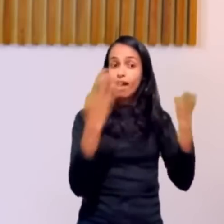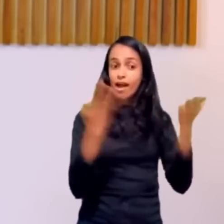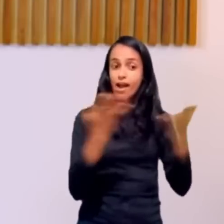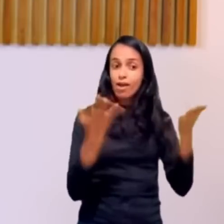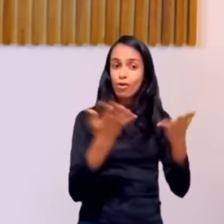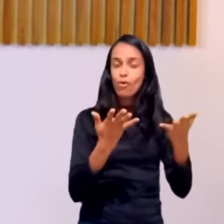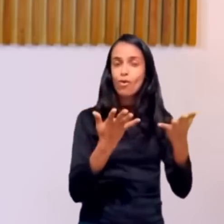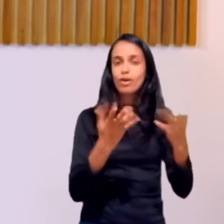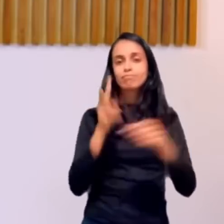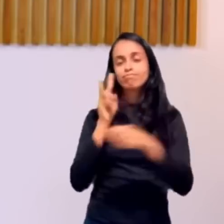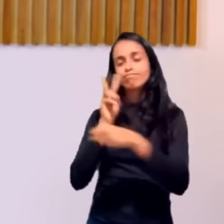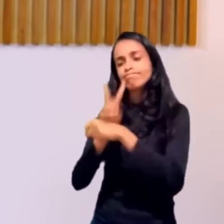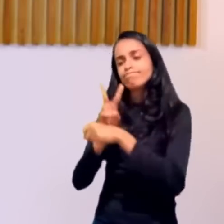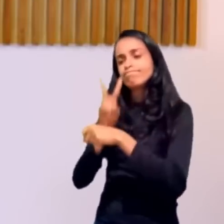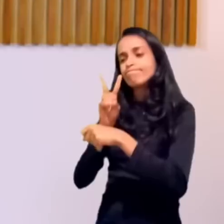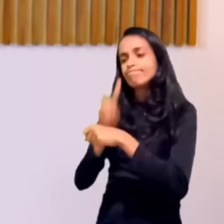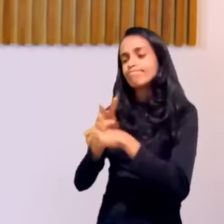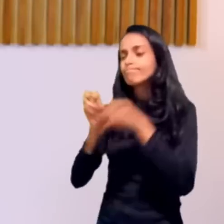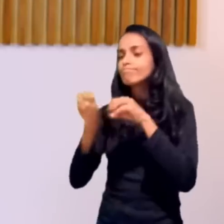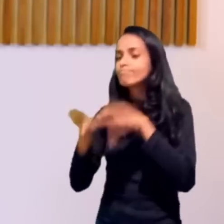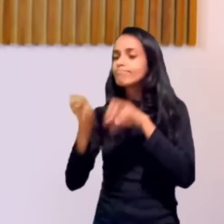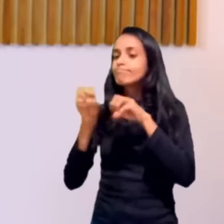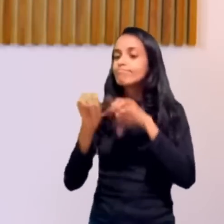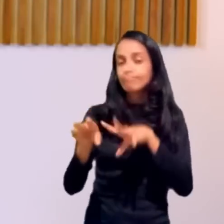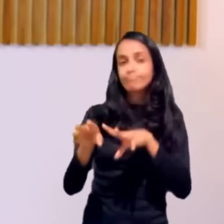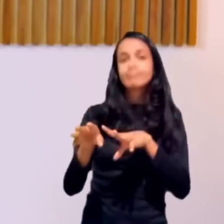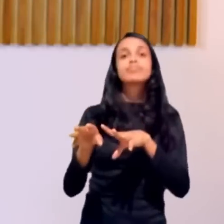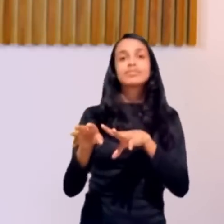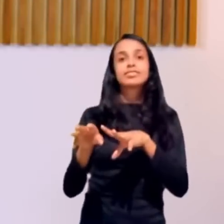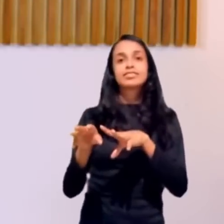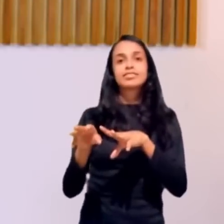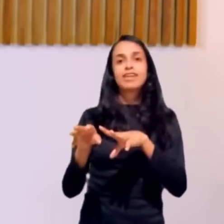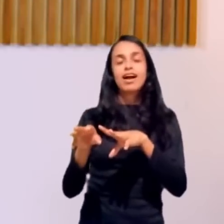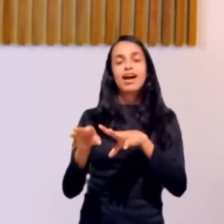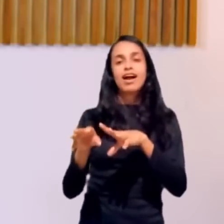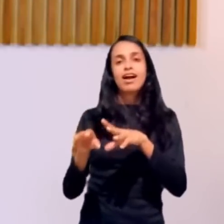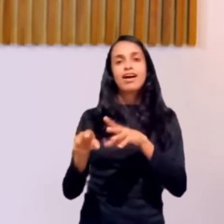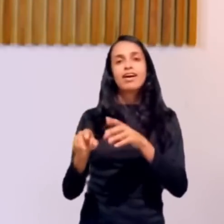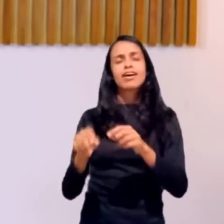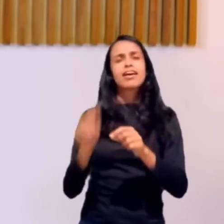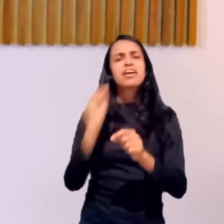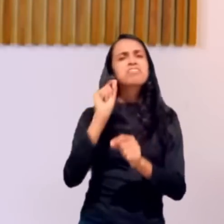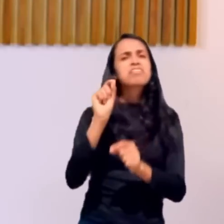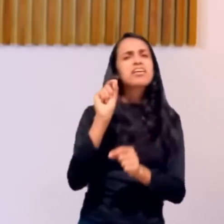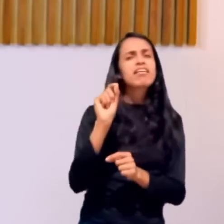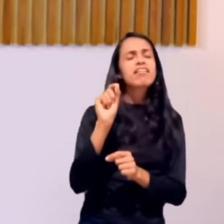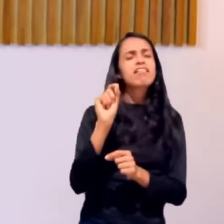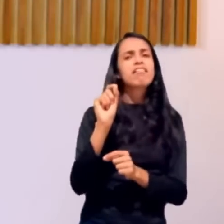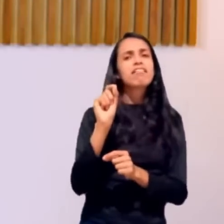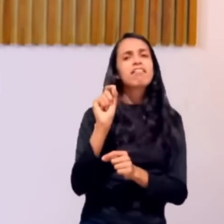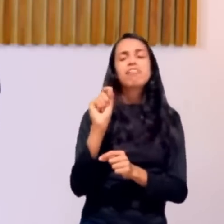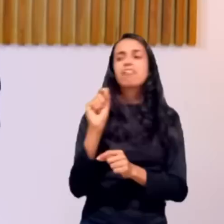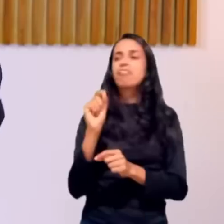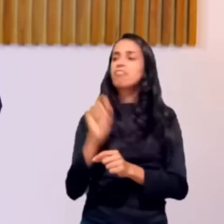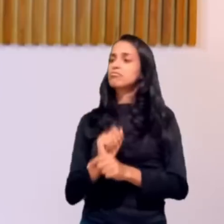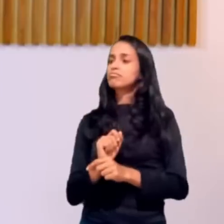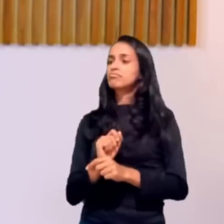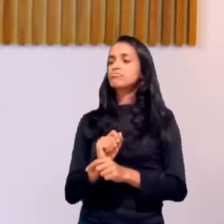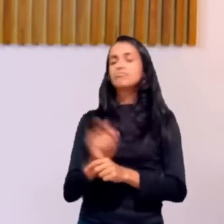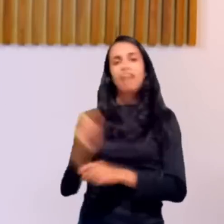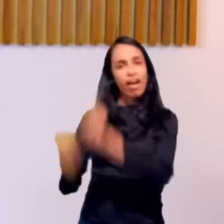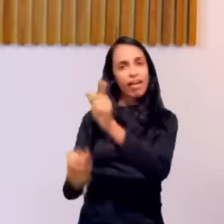cordeiros. Os cordeiros são os filhos das ovelhas. O próprio ser humano é muito dependente, não é